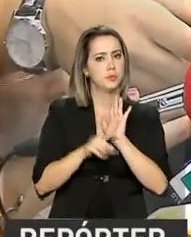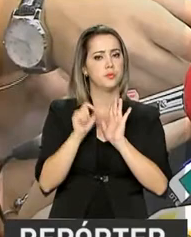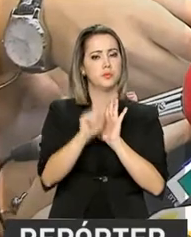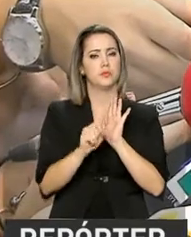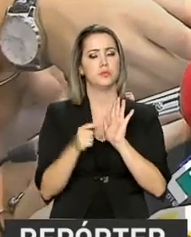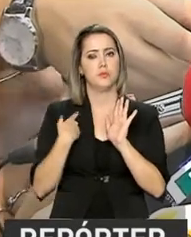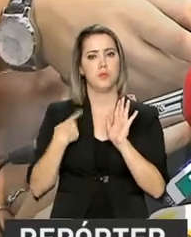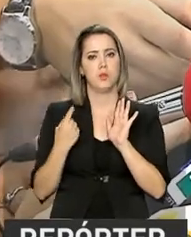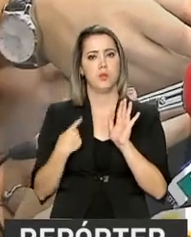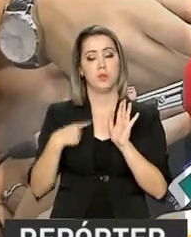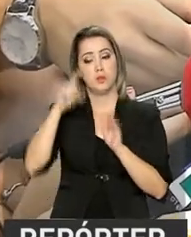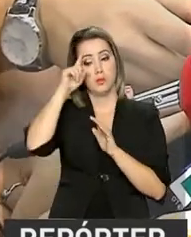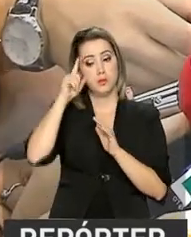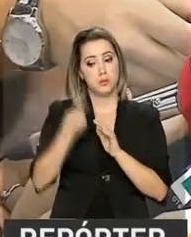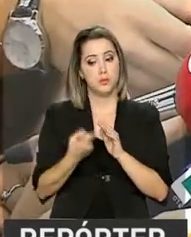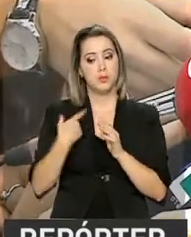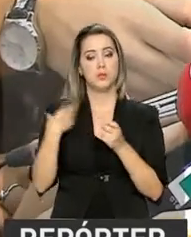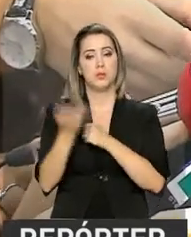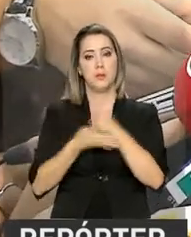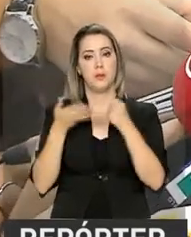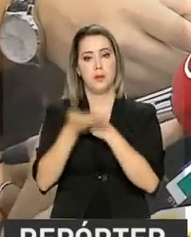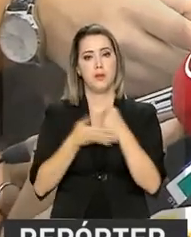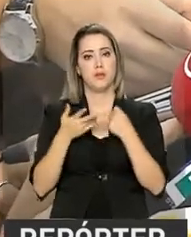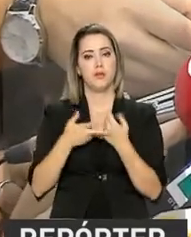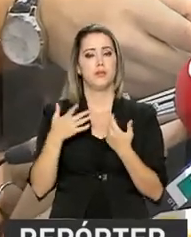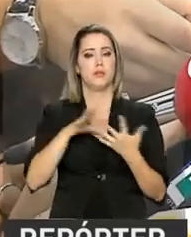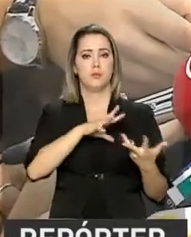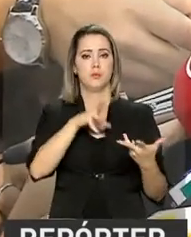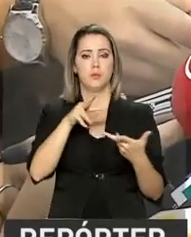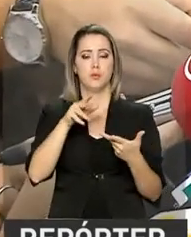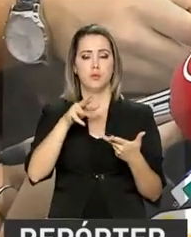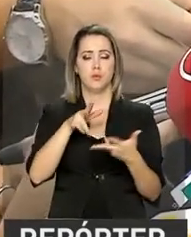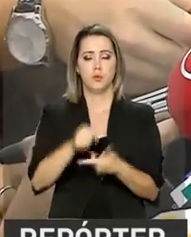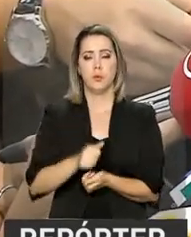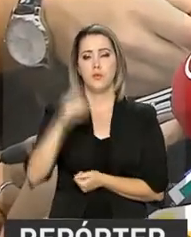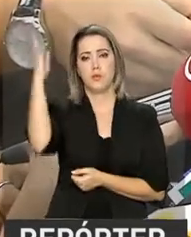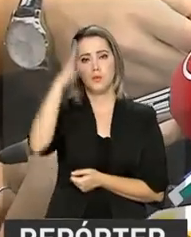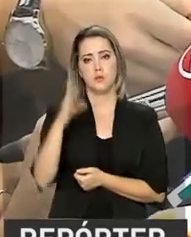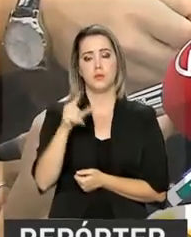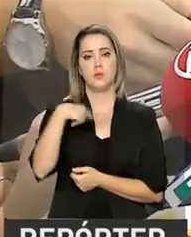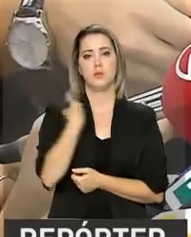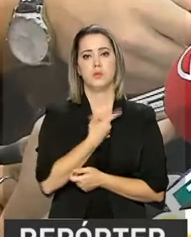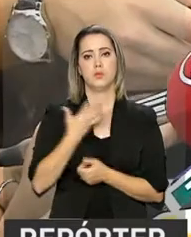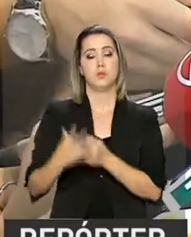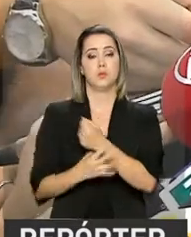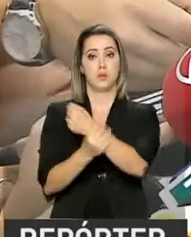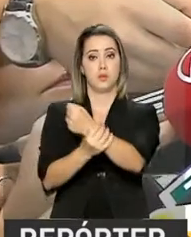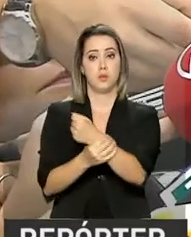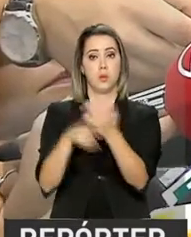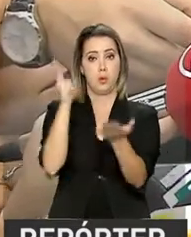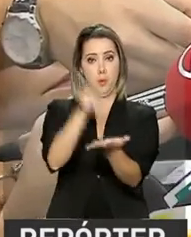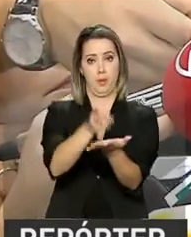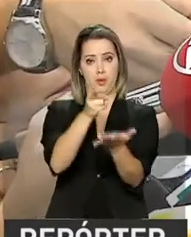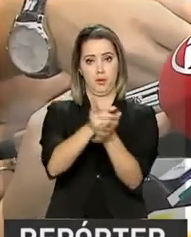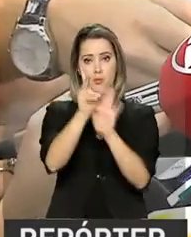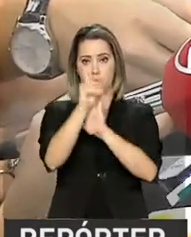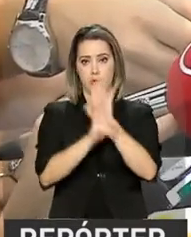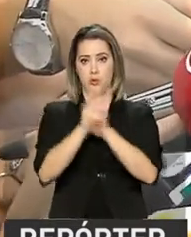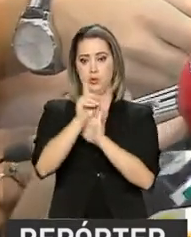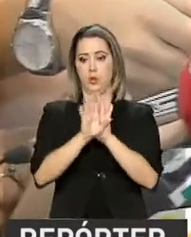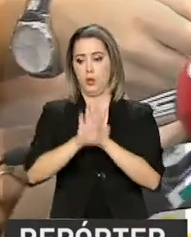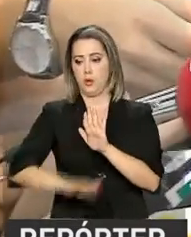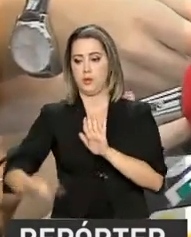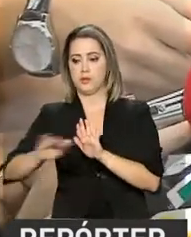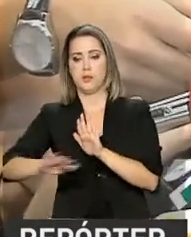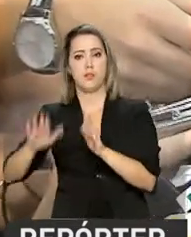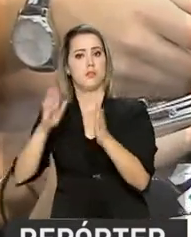fixação desse comando na Base Nacional Comum Curricular, na verdade a gente está segurando o mesmo direito para as crianças que